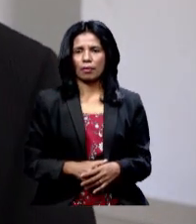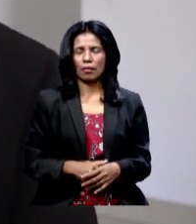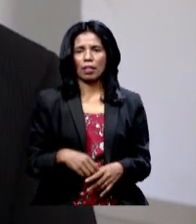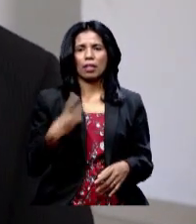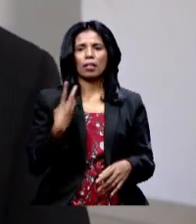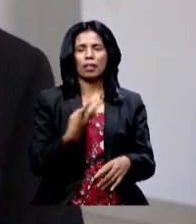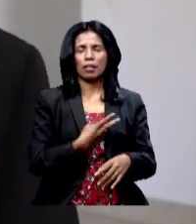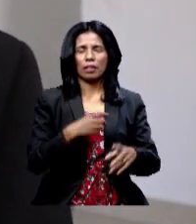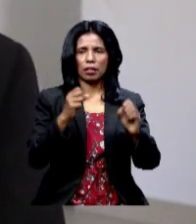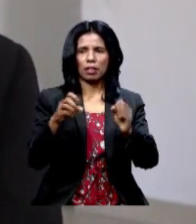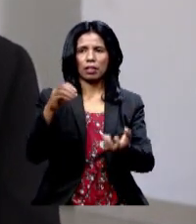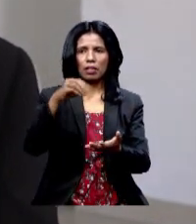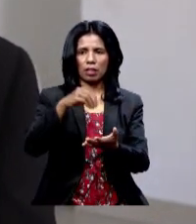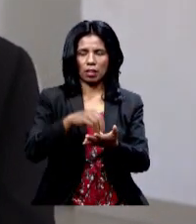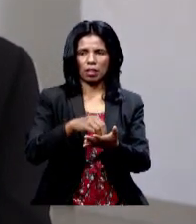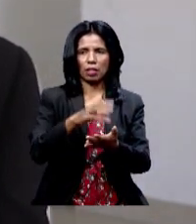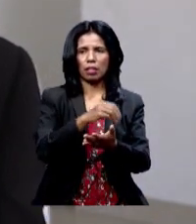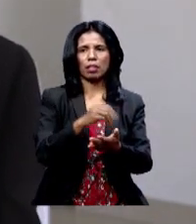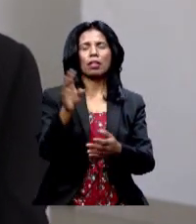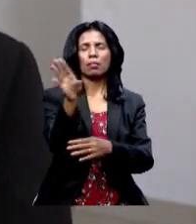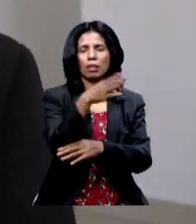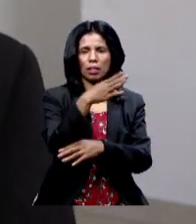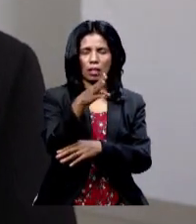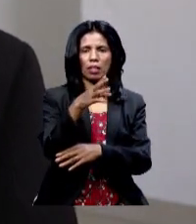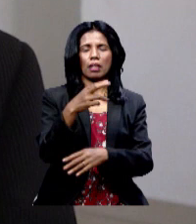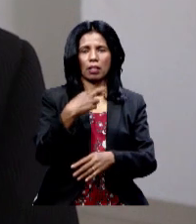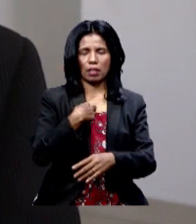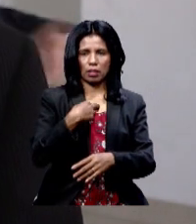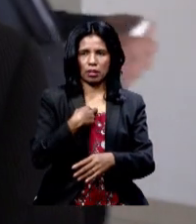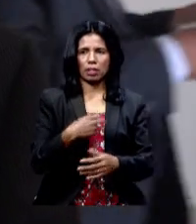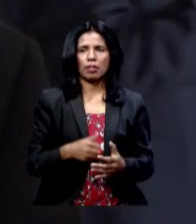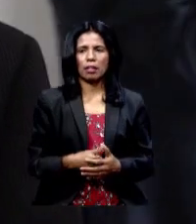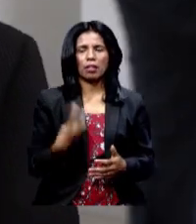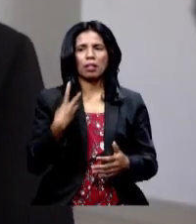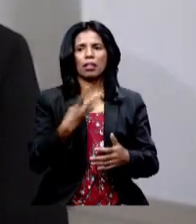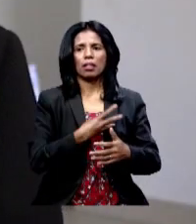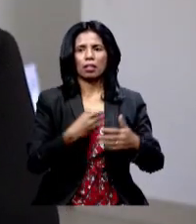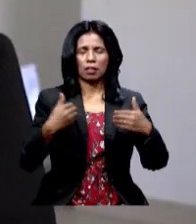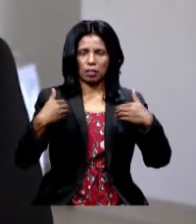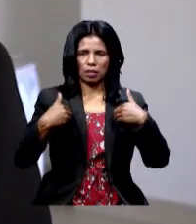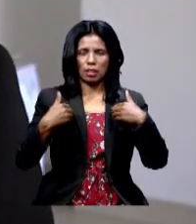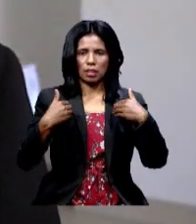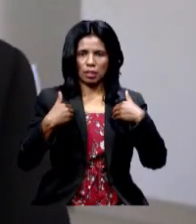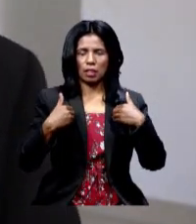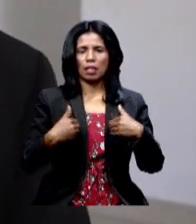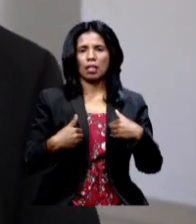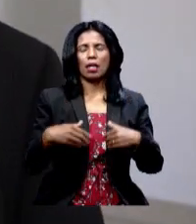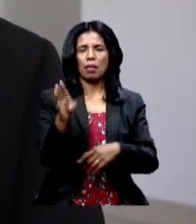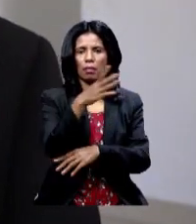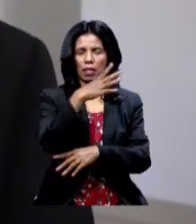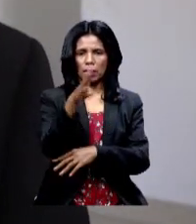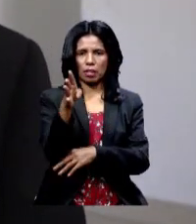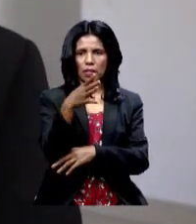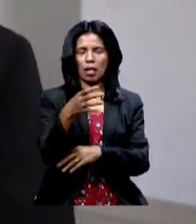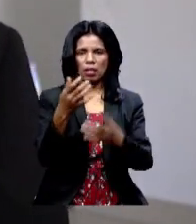que arranjar nem guião rássico, nem bandeira rássico. Né? Bandeira, né? Ita e português tem guião. Né? Nem me